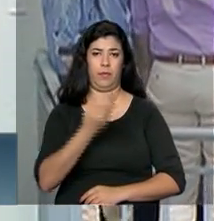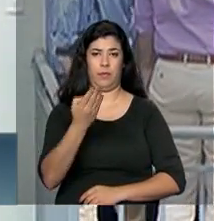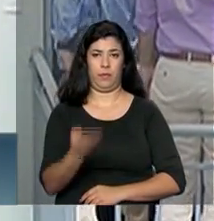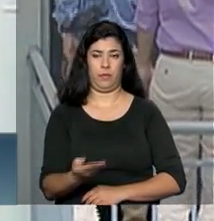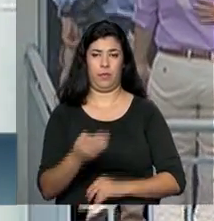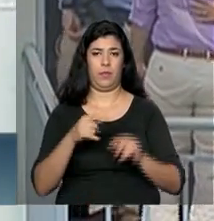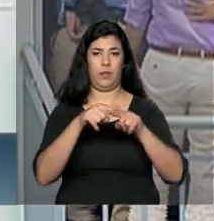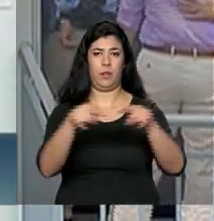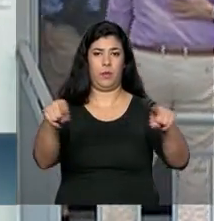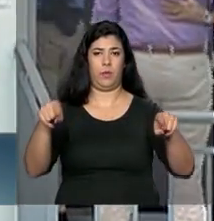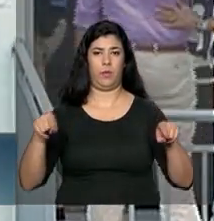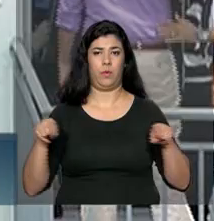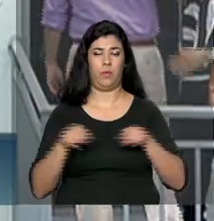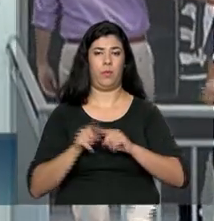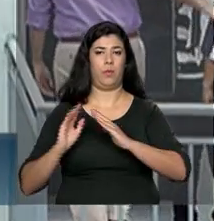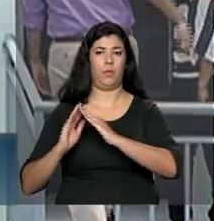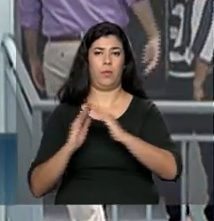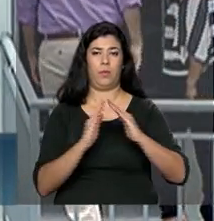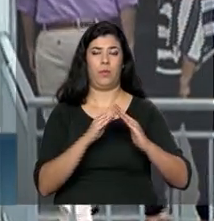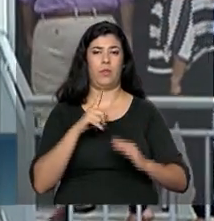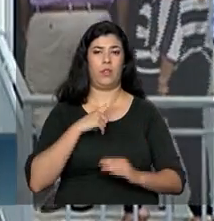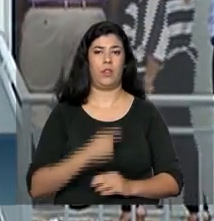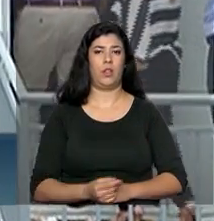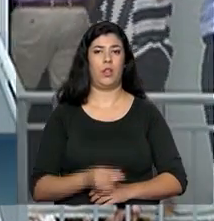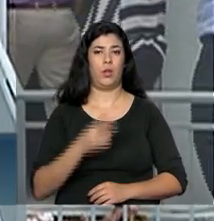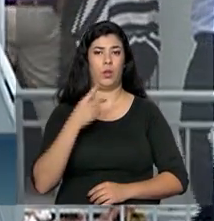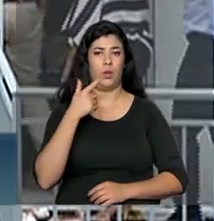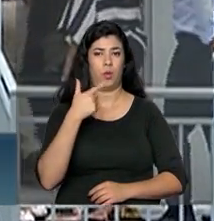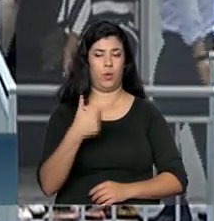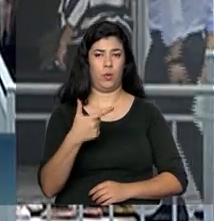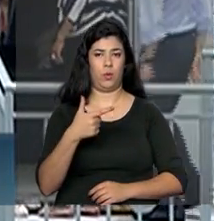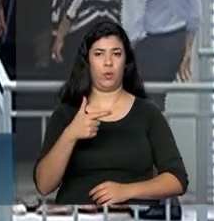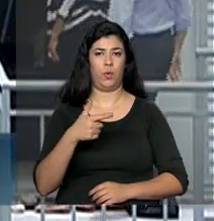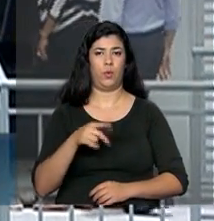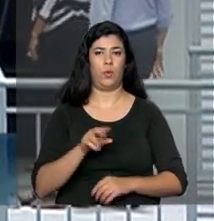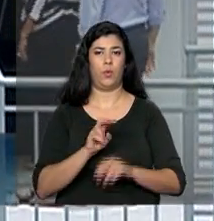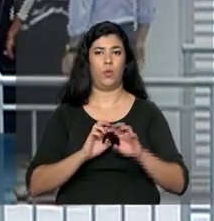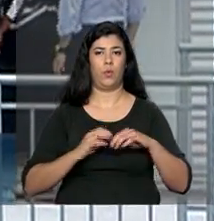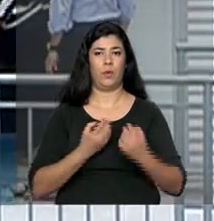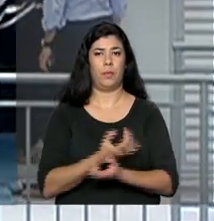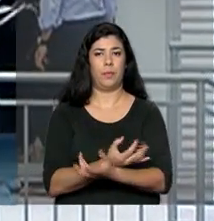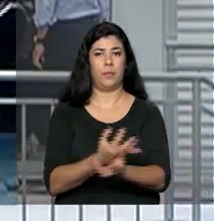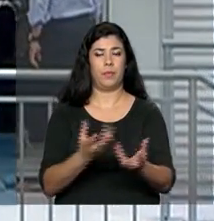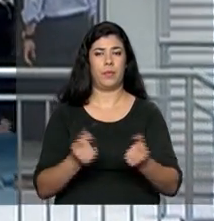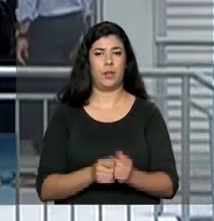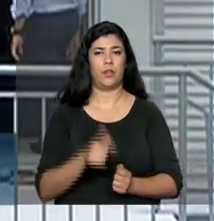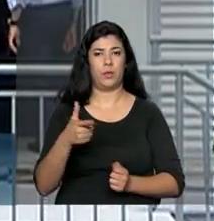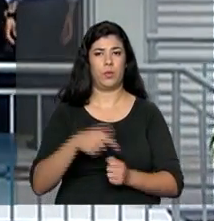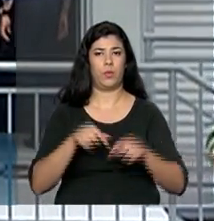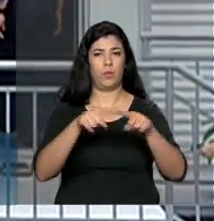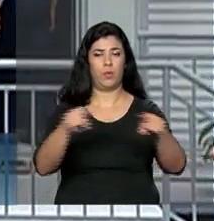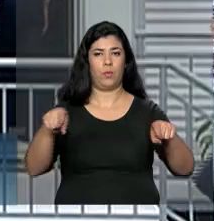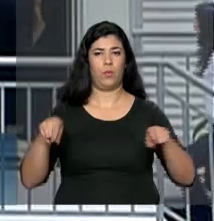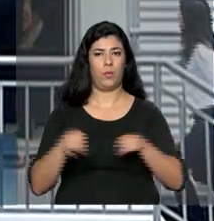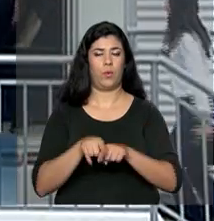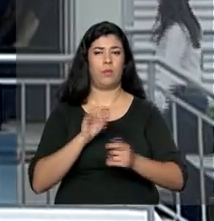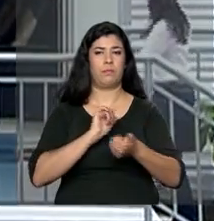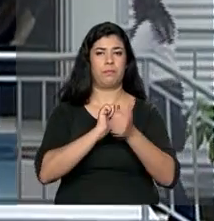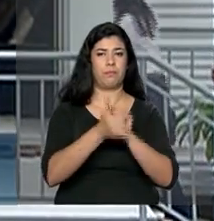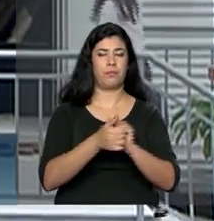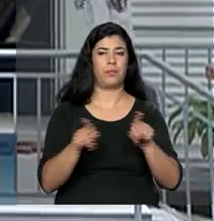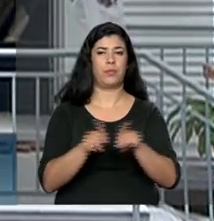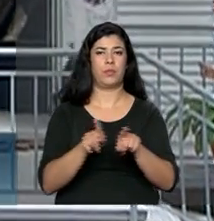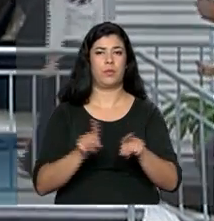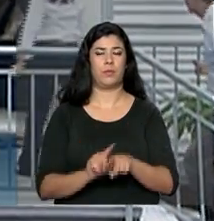Condomínio o condomínio tem duas praças duas quadras poliesportivas dois playgrounds e